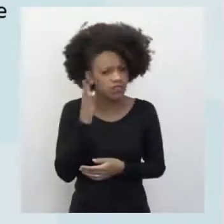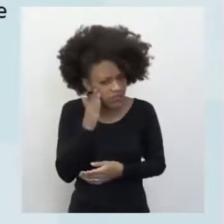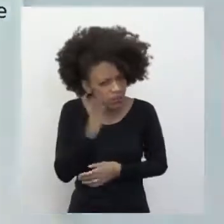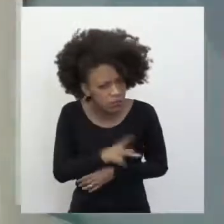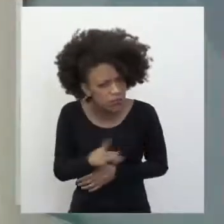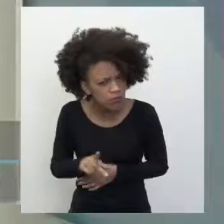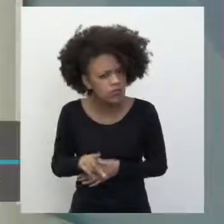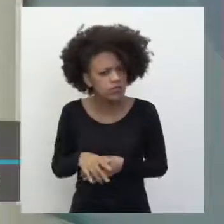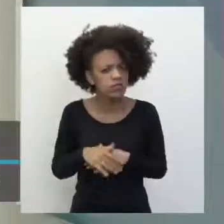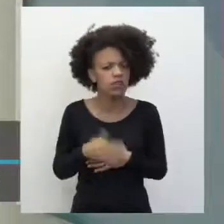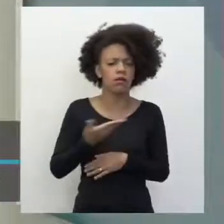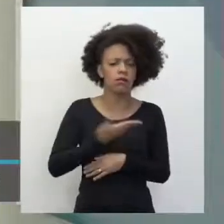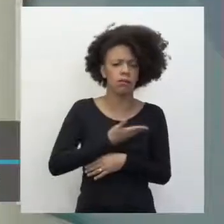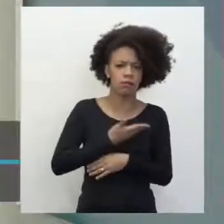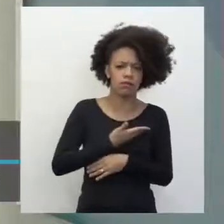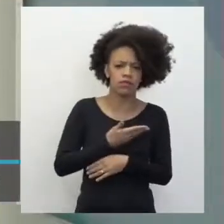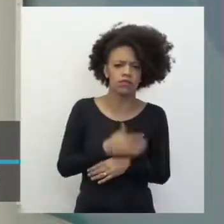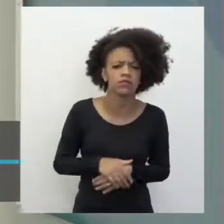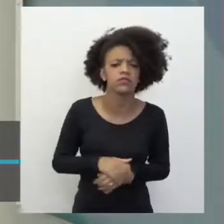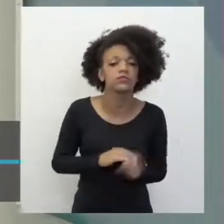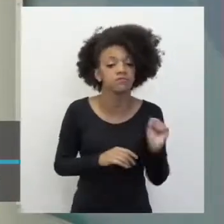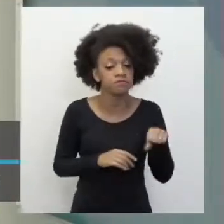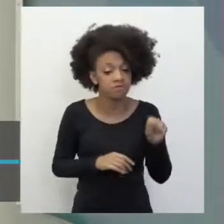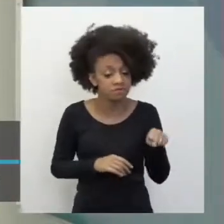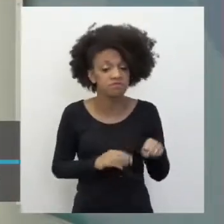professores, colegas? Sim.